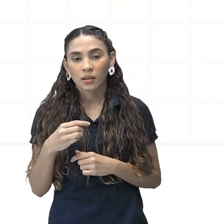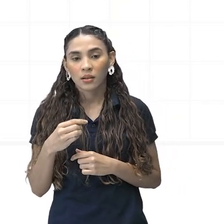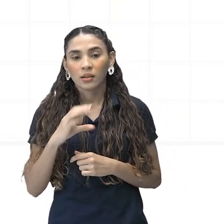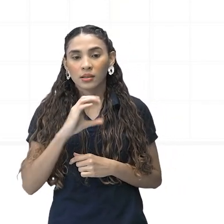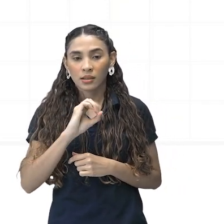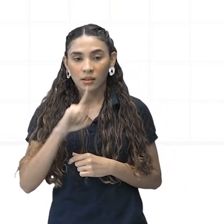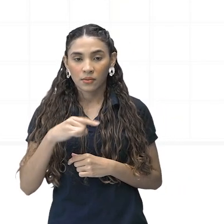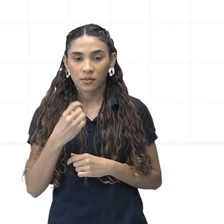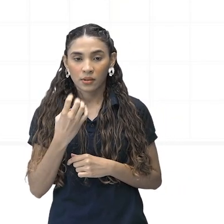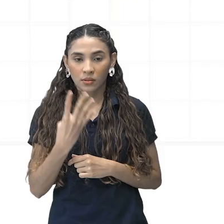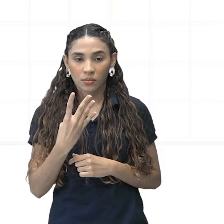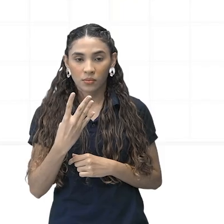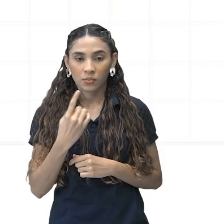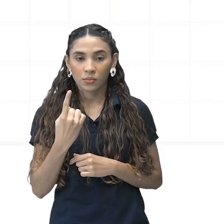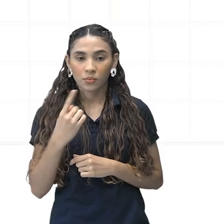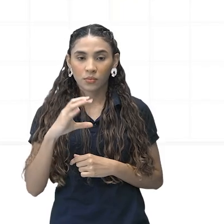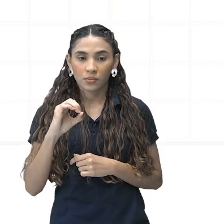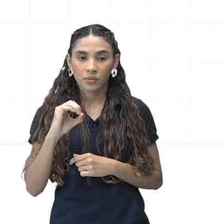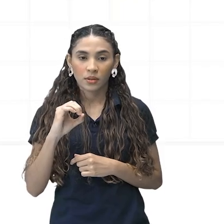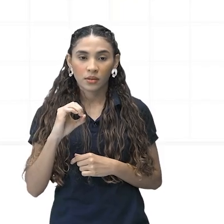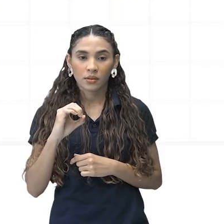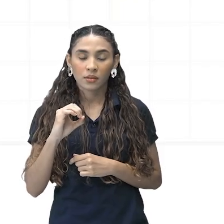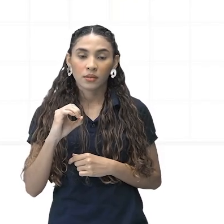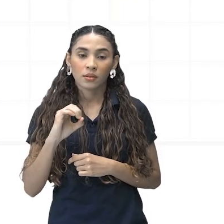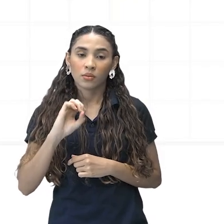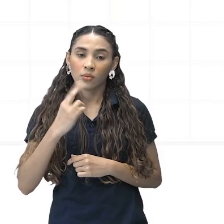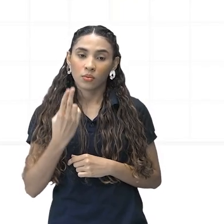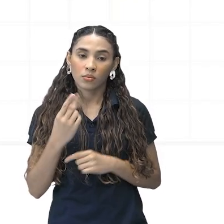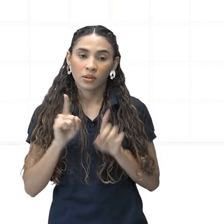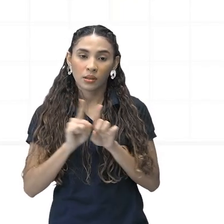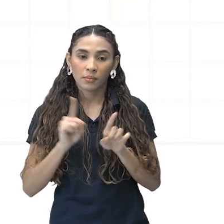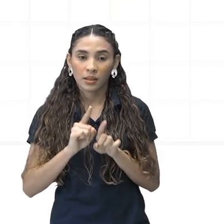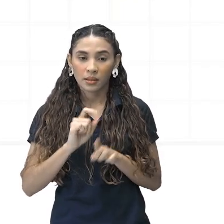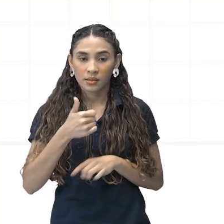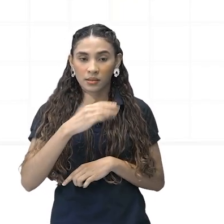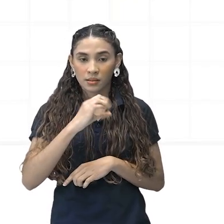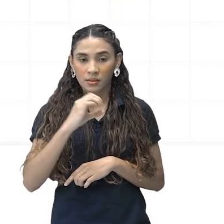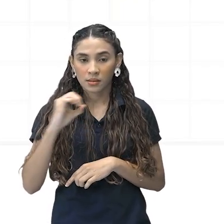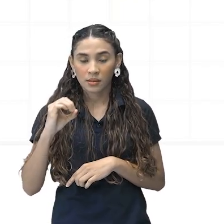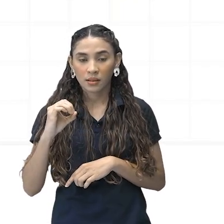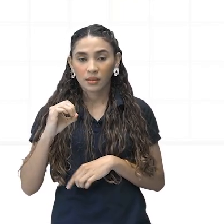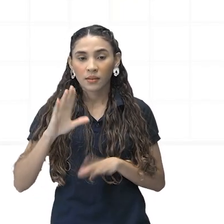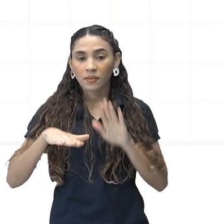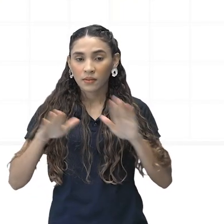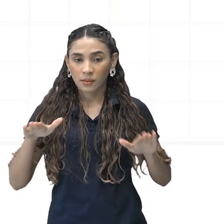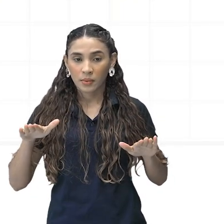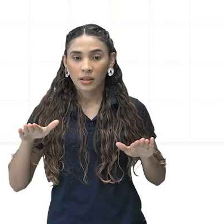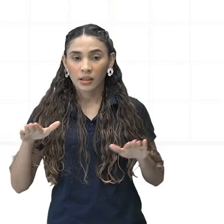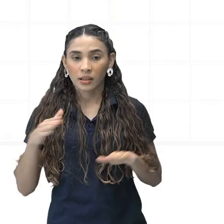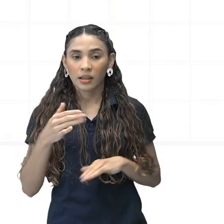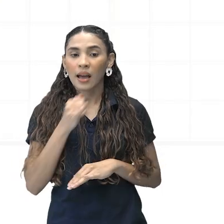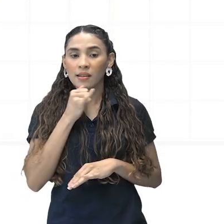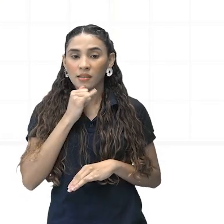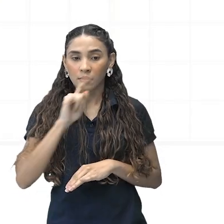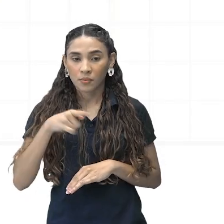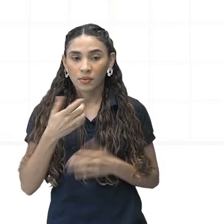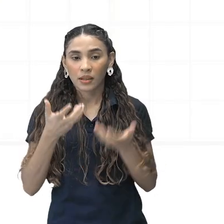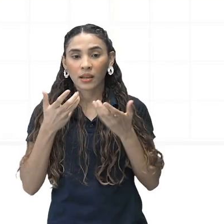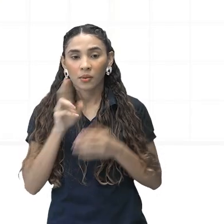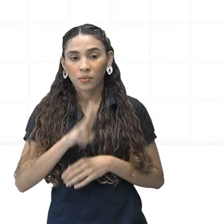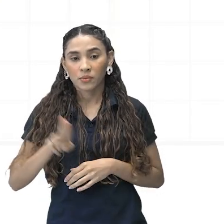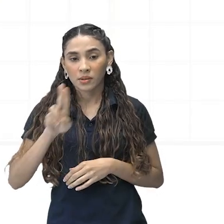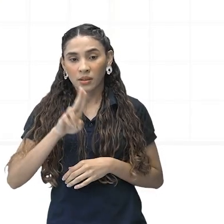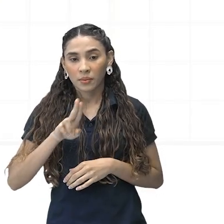que 0,01, né? Ou 0,0100. Vai depender do número de casas decimais que eu quero trabalhar,